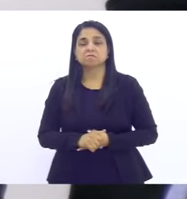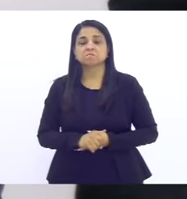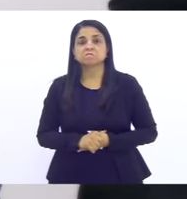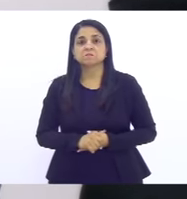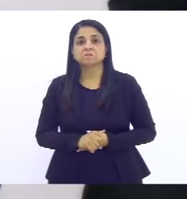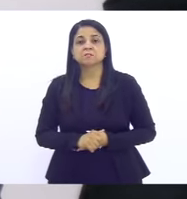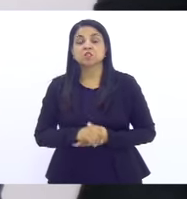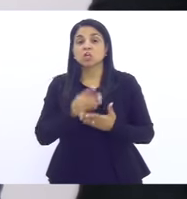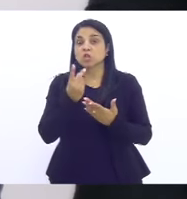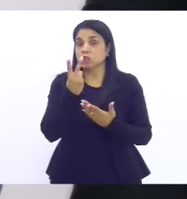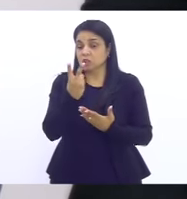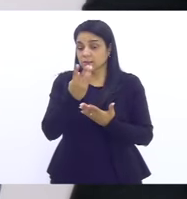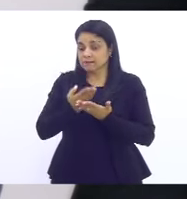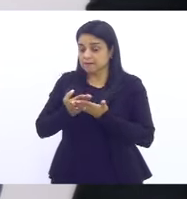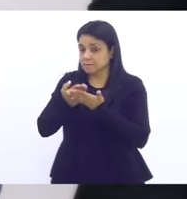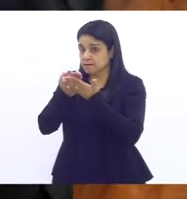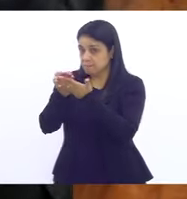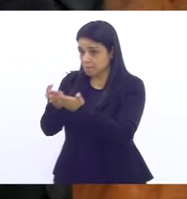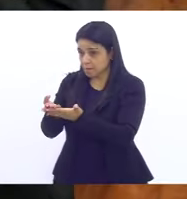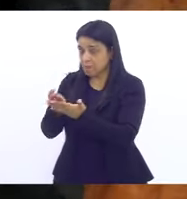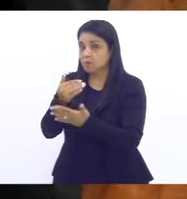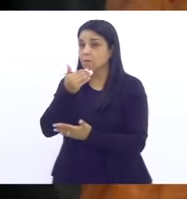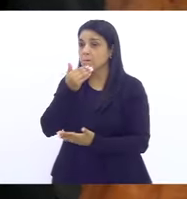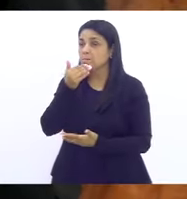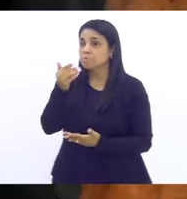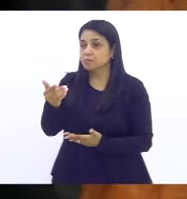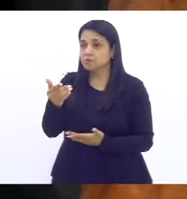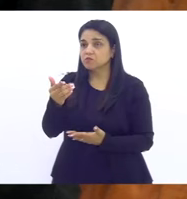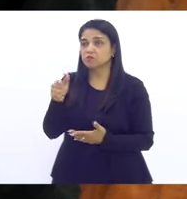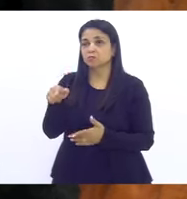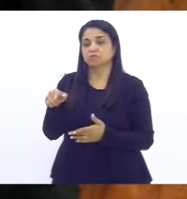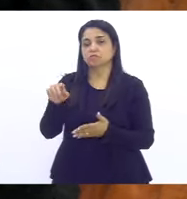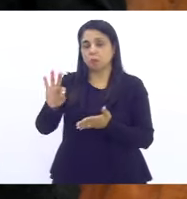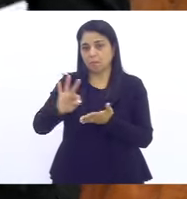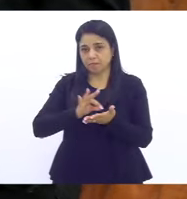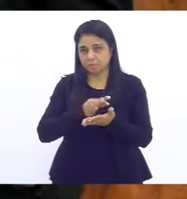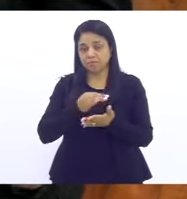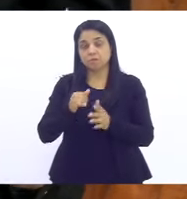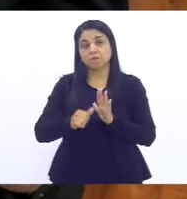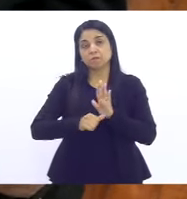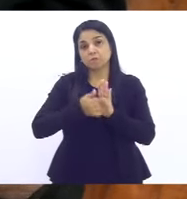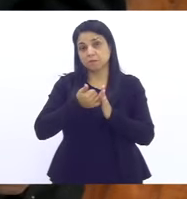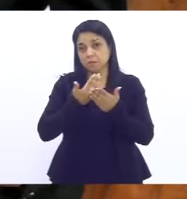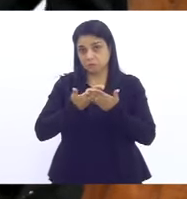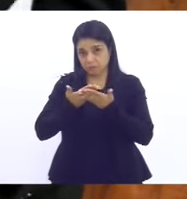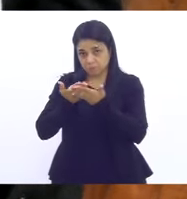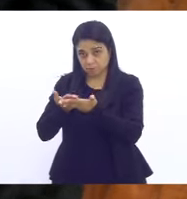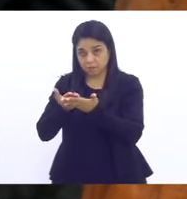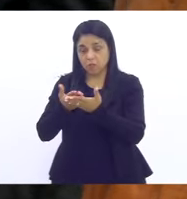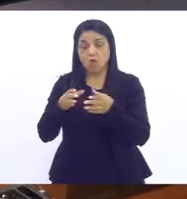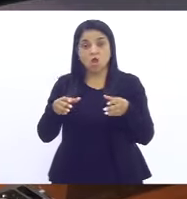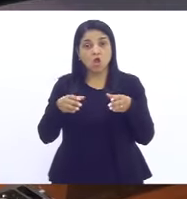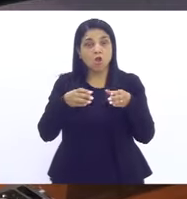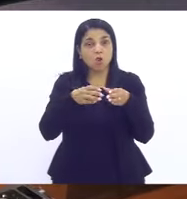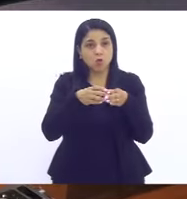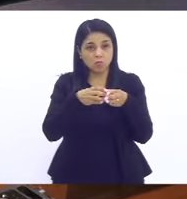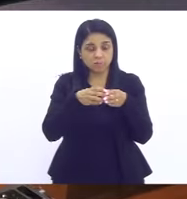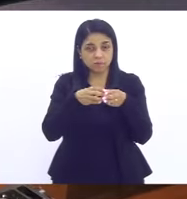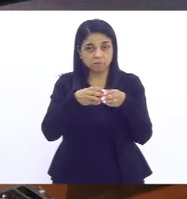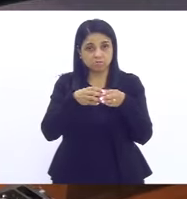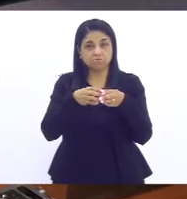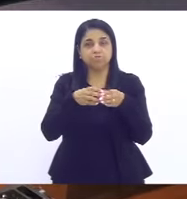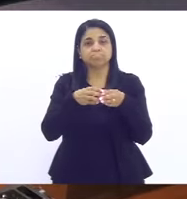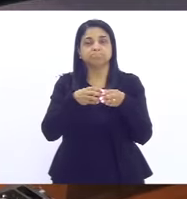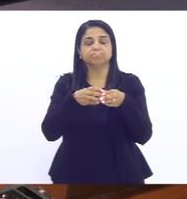dois encaminhamentos a Vossa Excelência pedindo seu deferimento. O primeiro deles é que esta comissão parlamentar de inquérito,